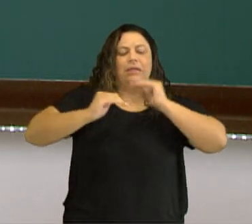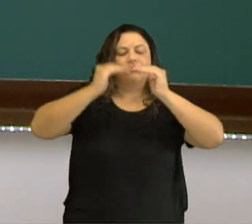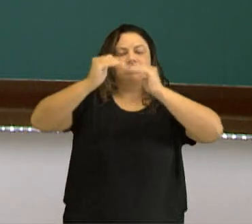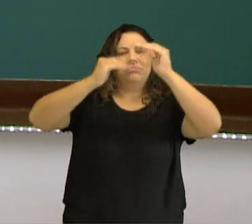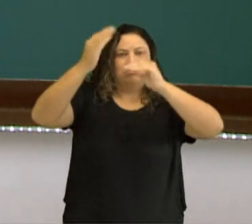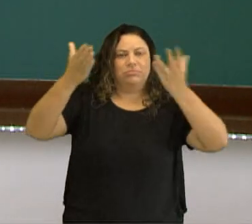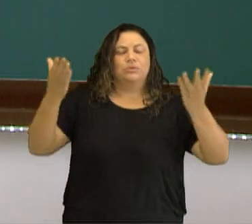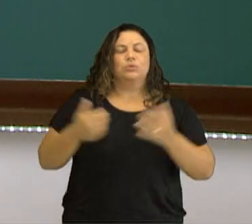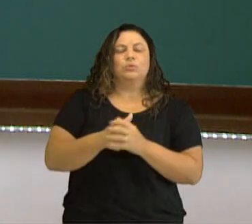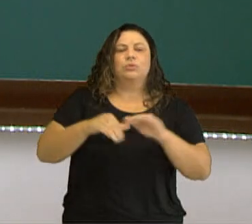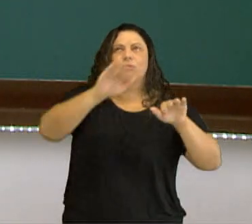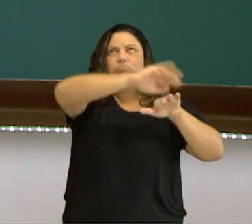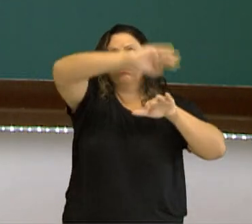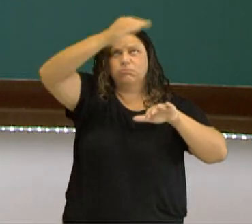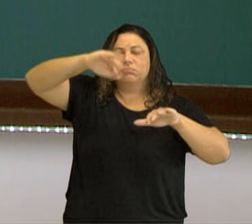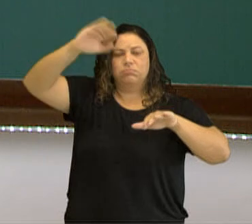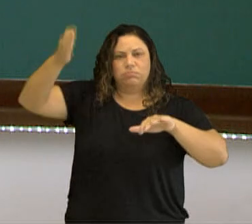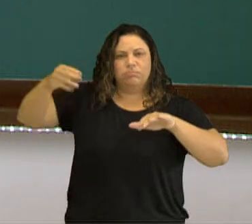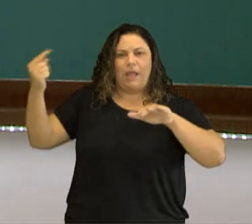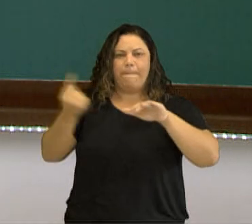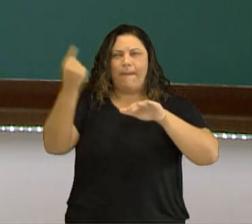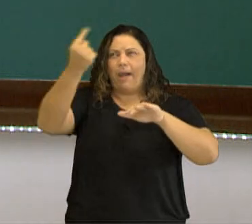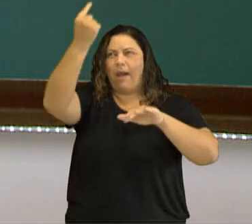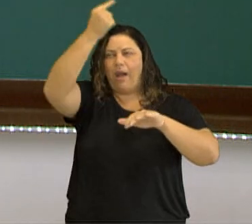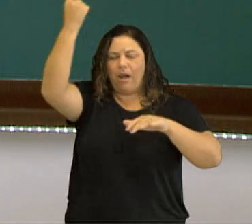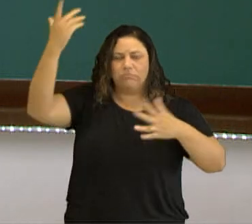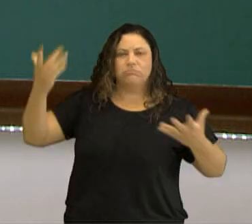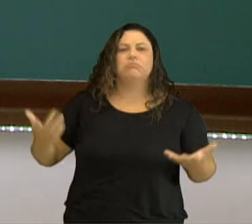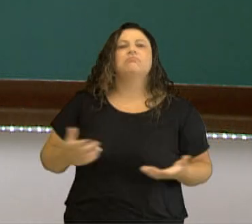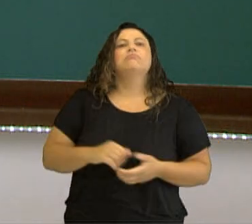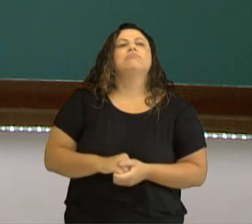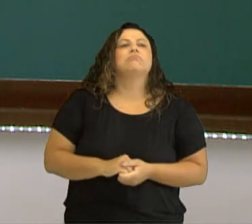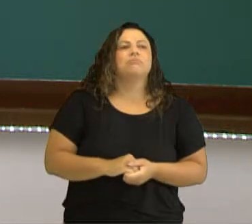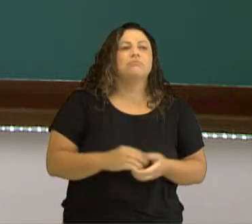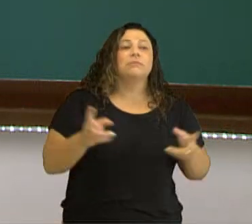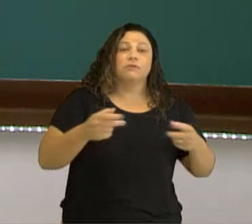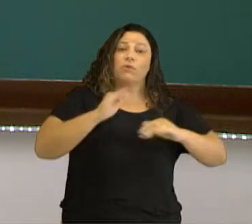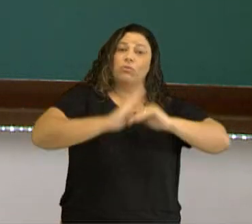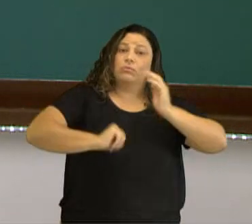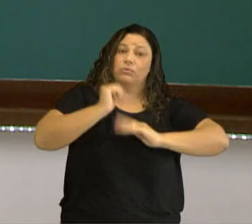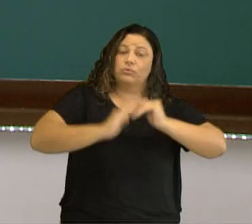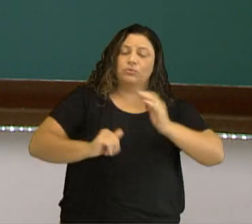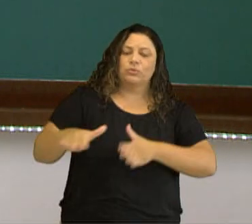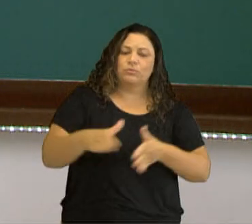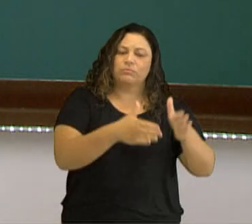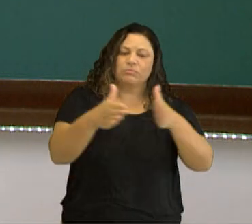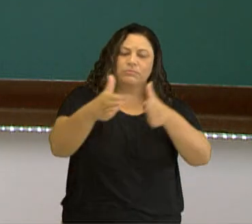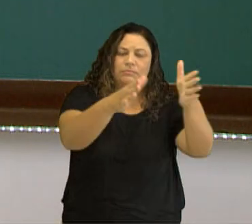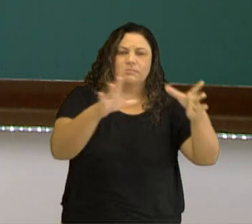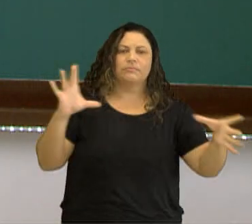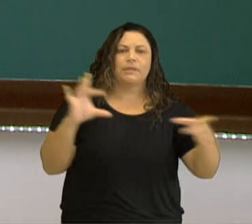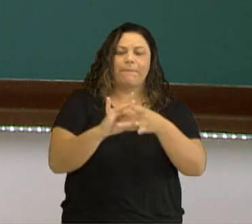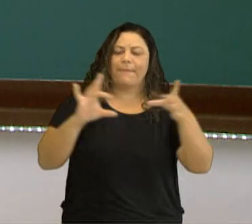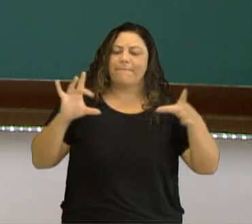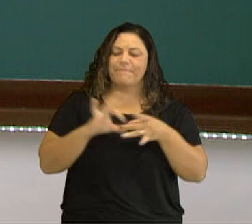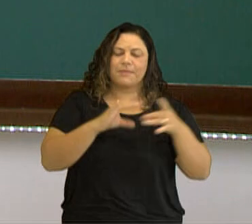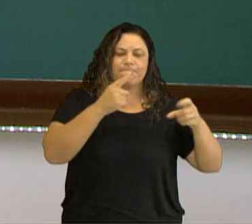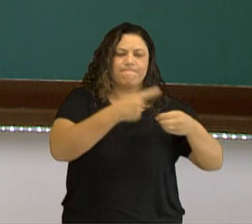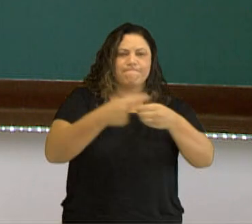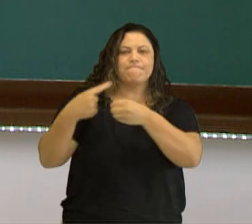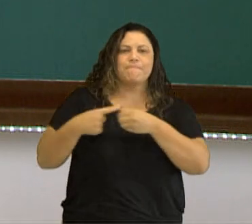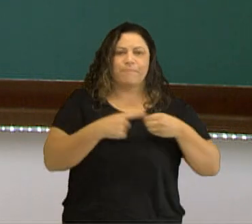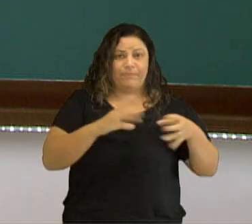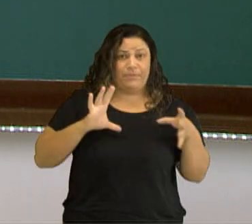das montanhas, né, com mais de 2.000 metros de altitude. Vão construir estradas ligando essas cidades, né?